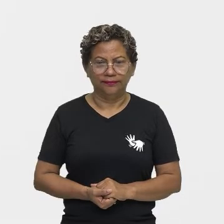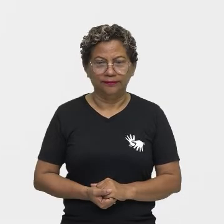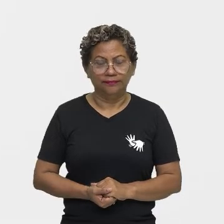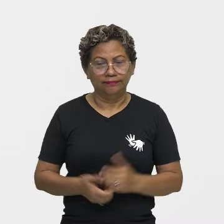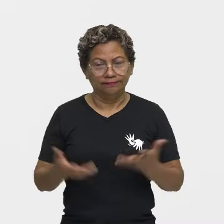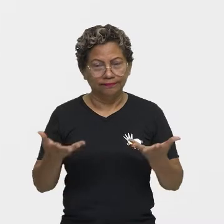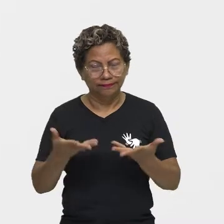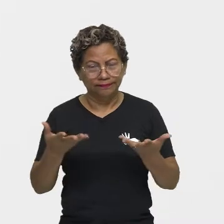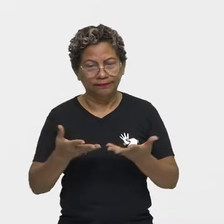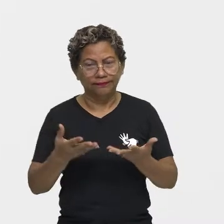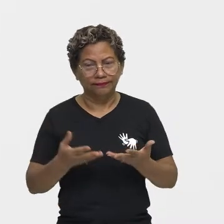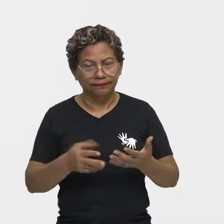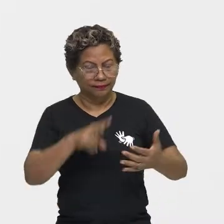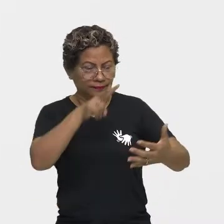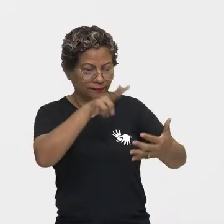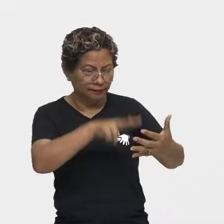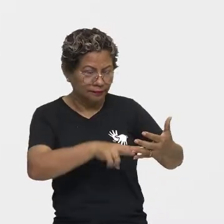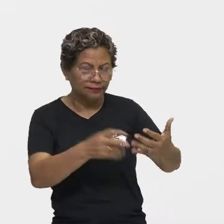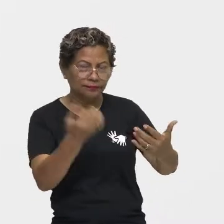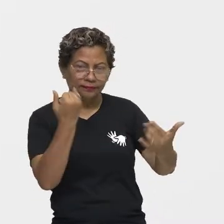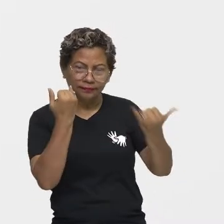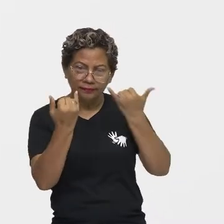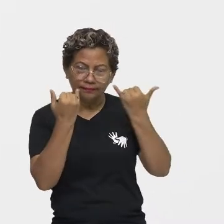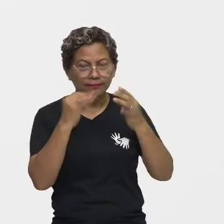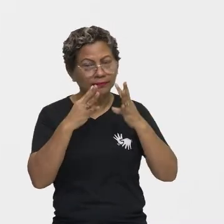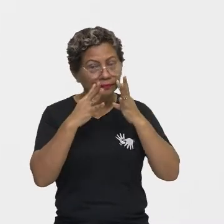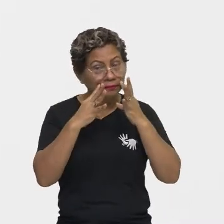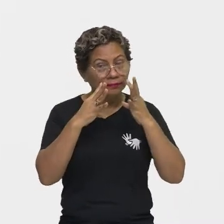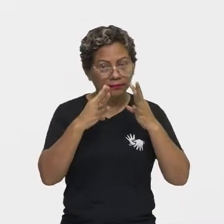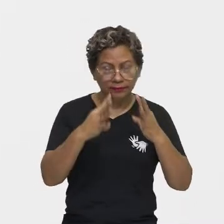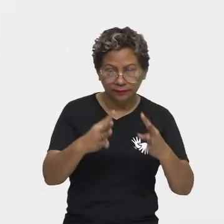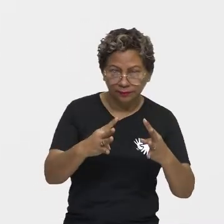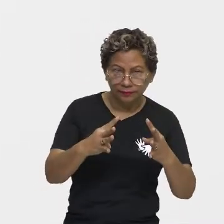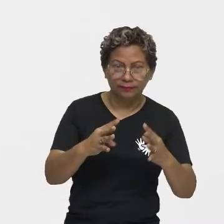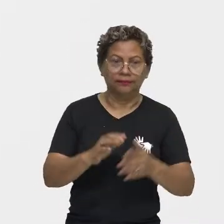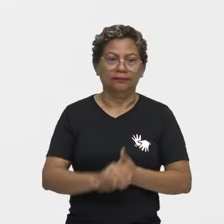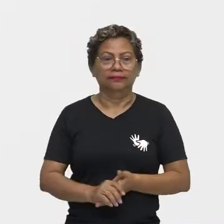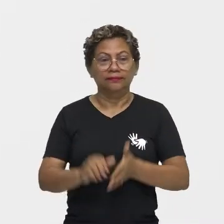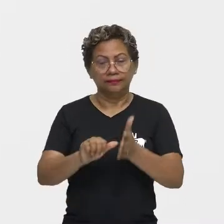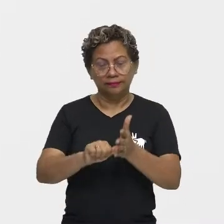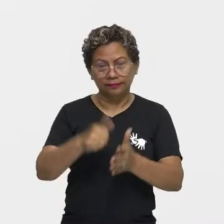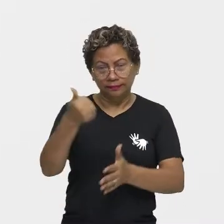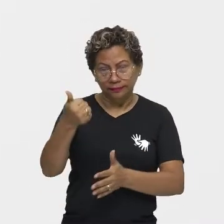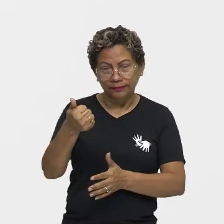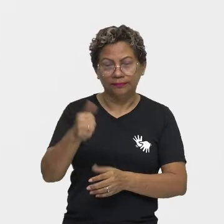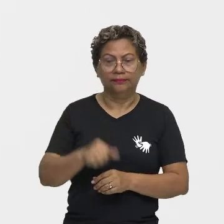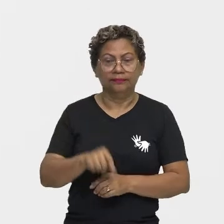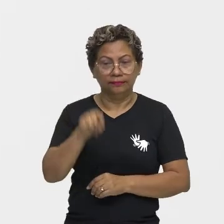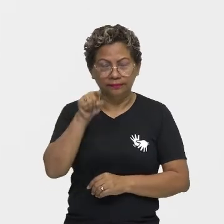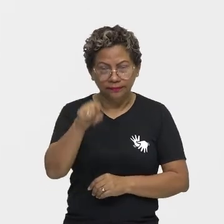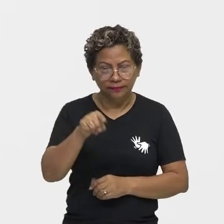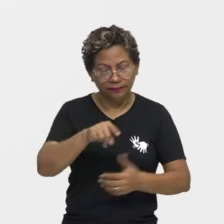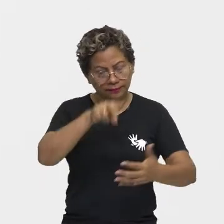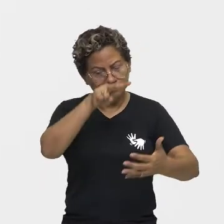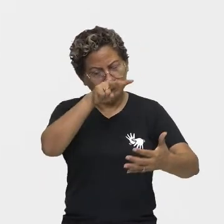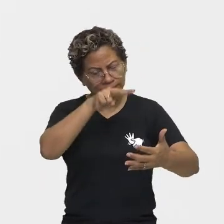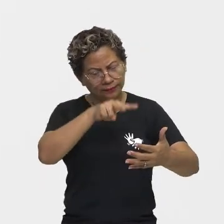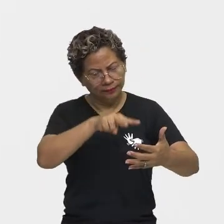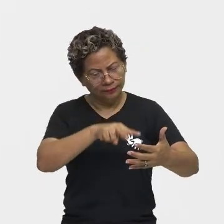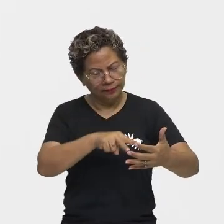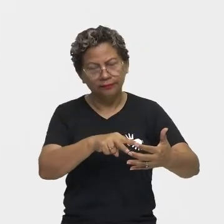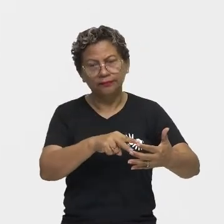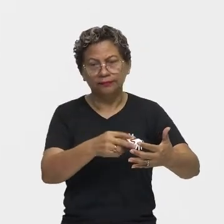Muito bem, pessoal, nós temos aí duas questões para você, né? A primeira questão é uma questão teórica, onde você vai ler